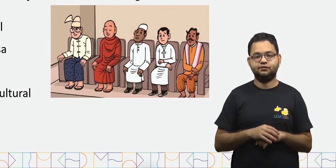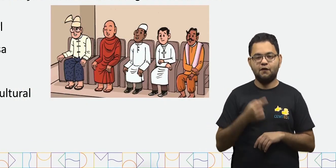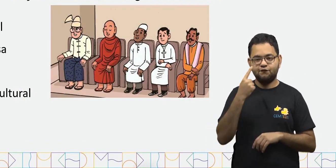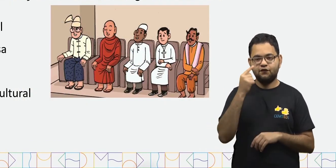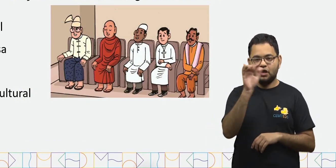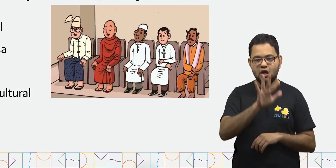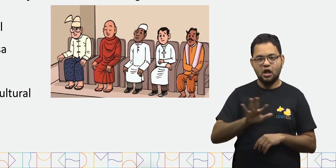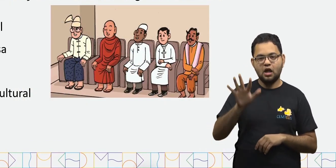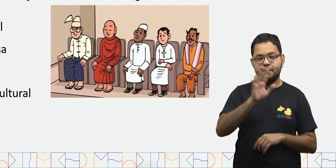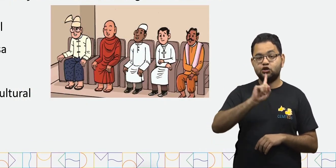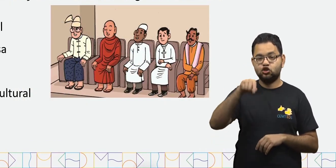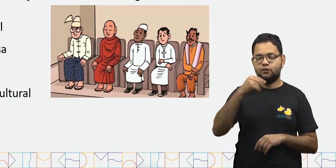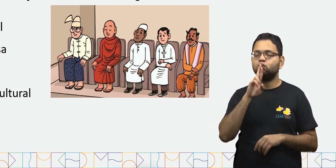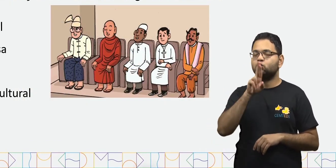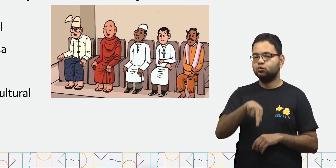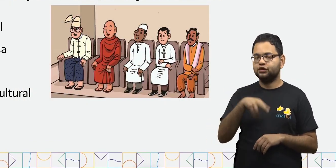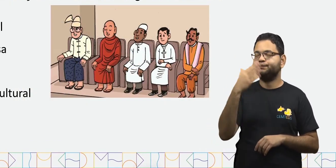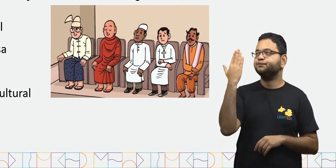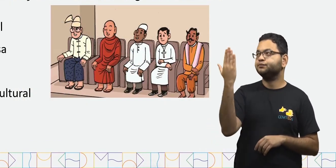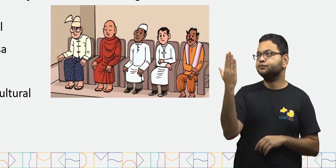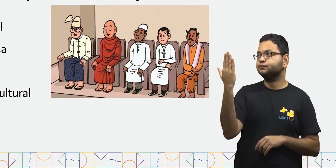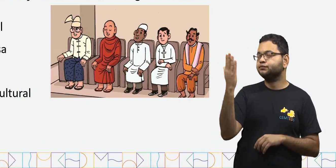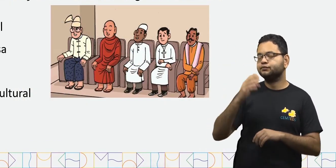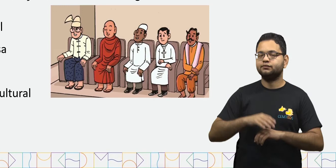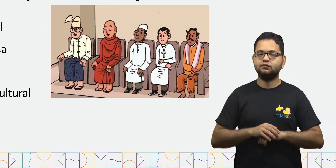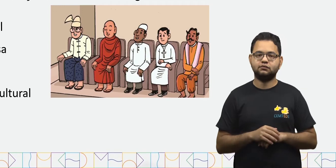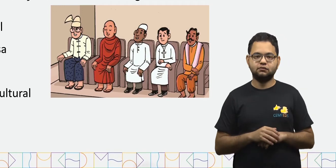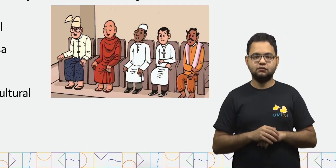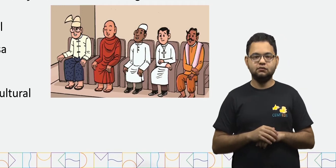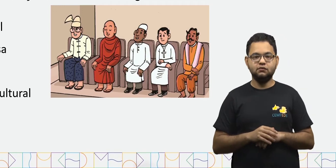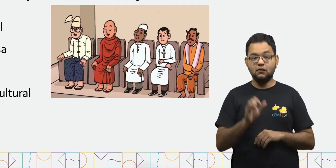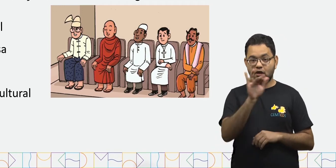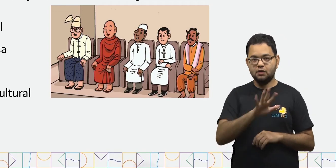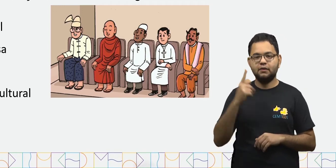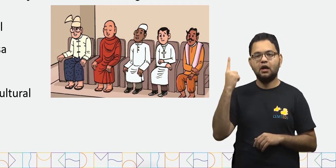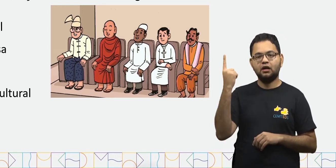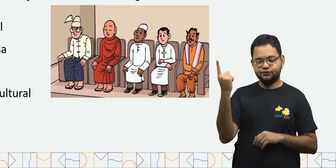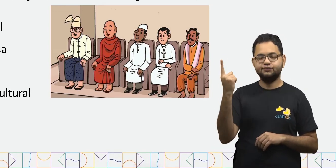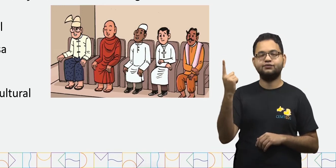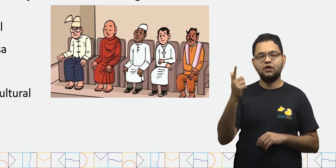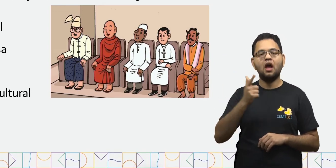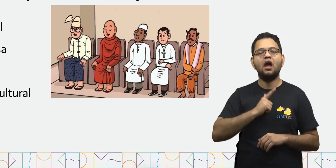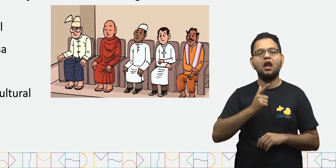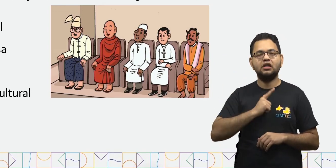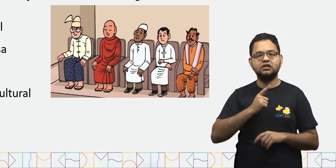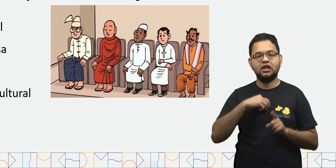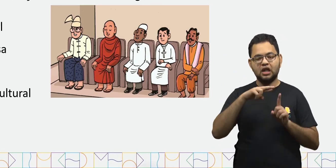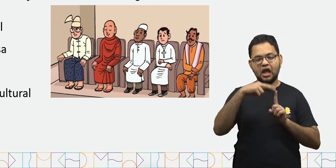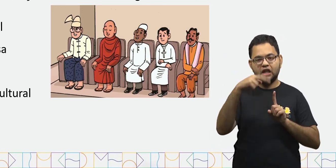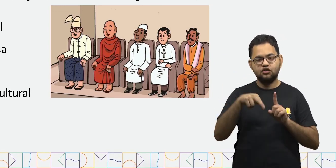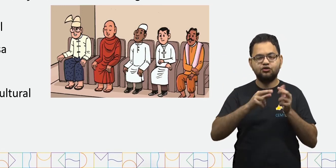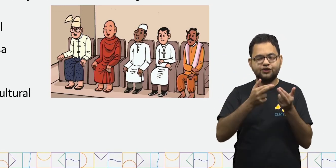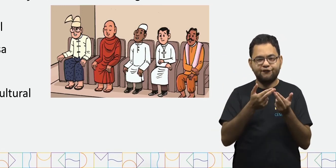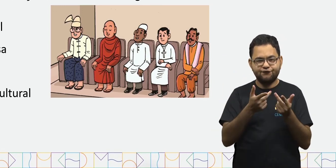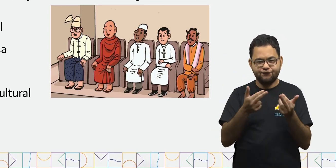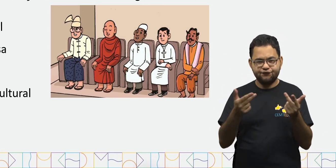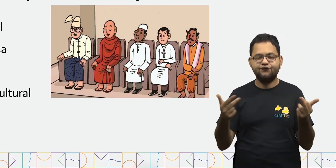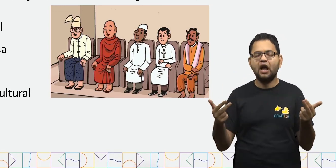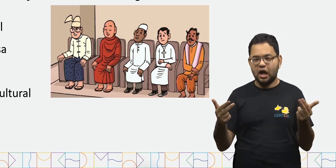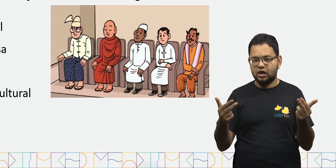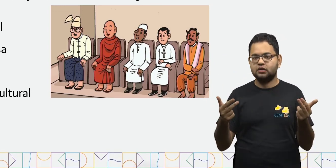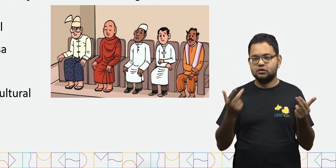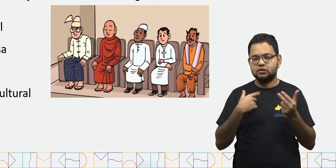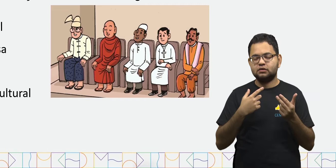3. Observe a imagem e responda. A imagem representa as diferentes formas de religião, certo? Como